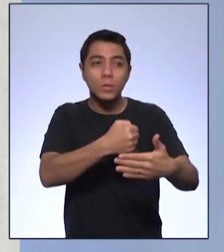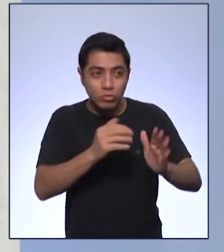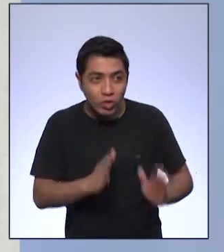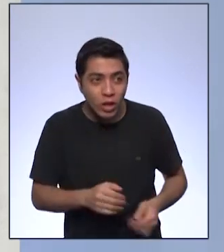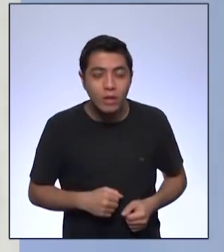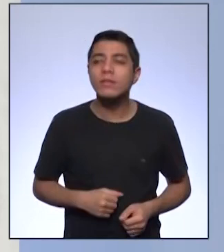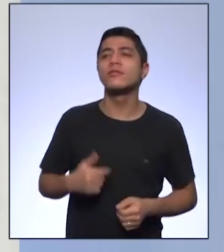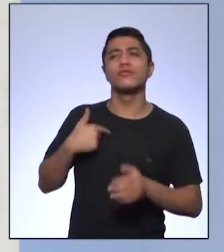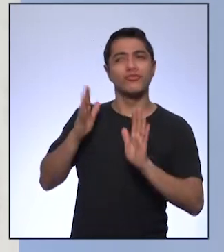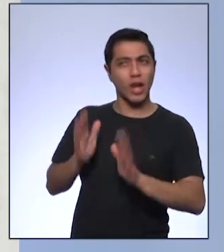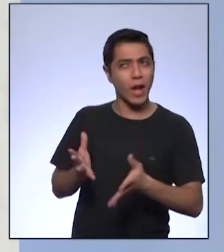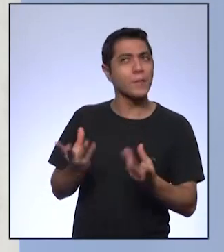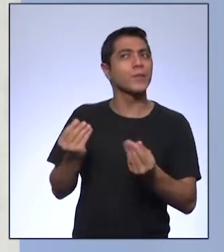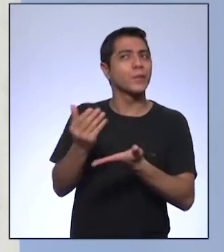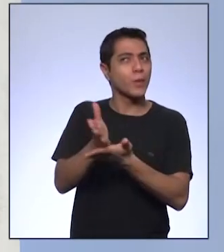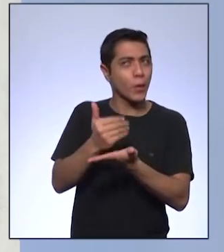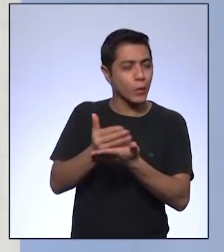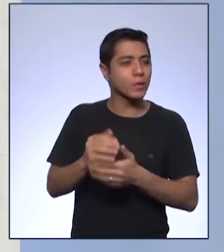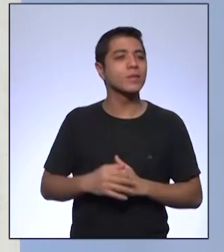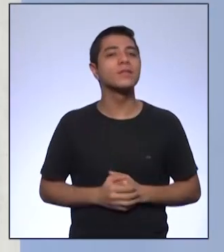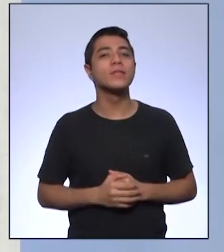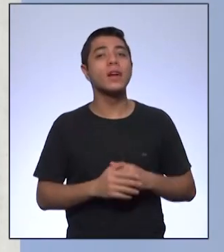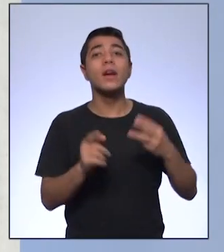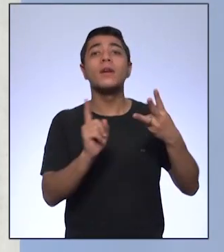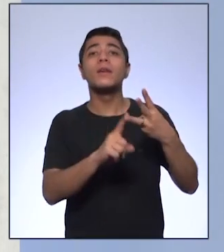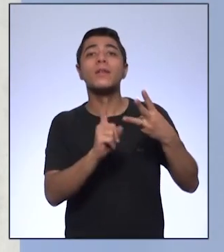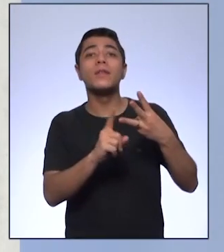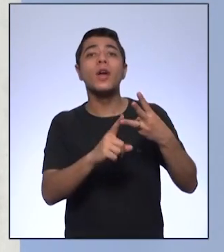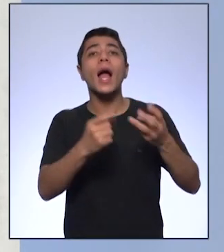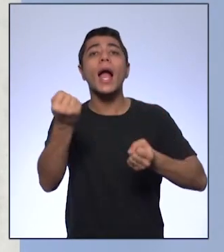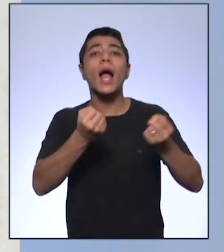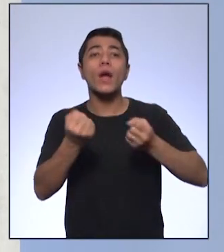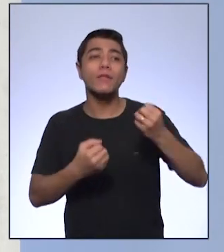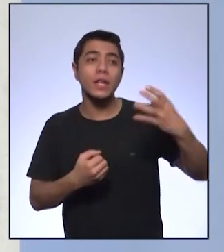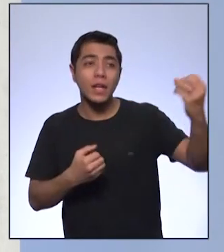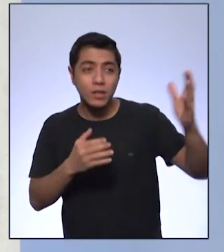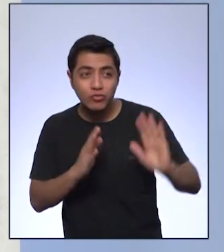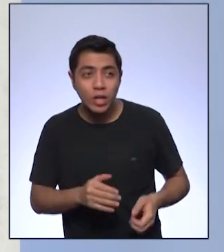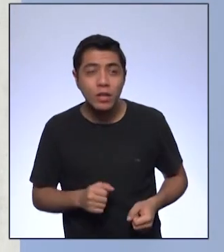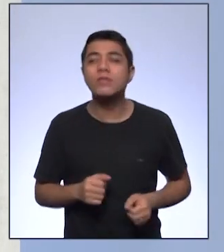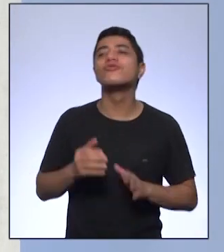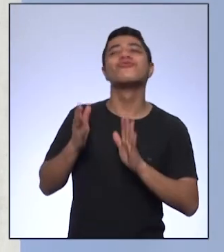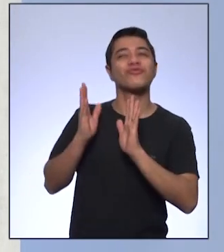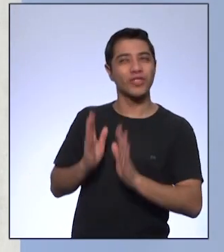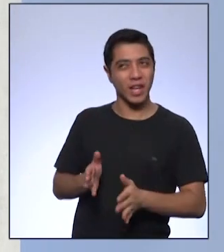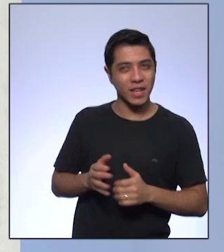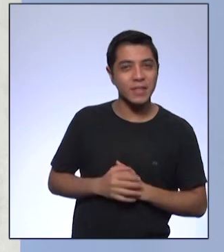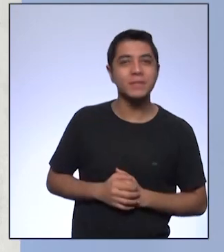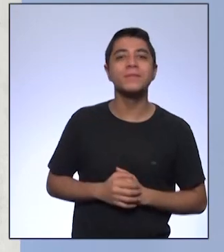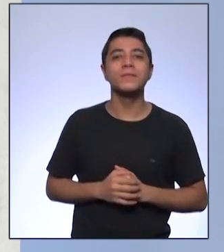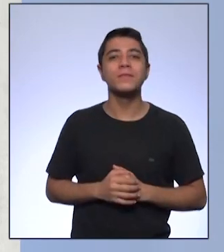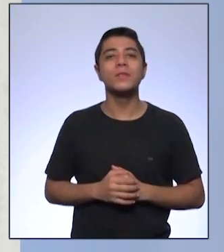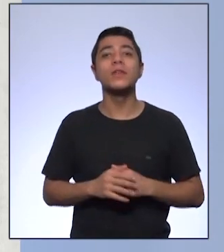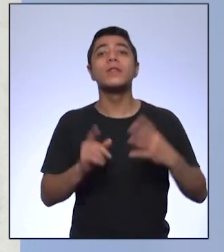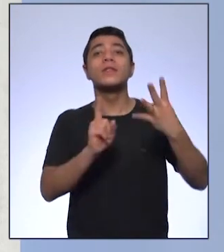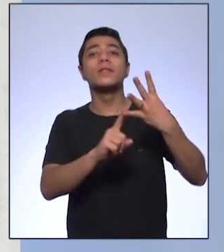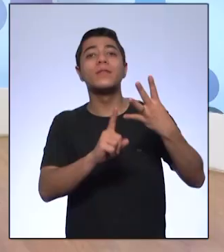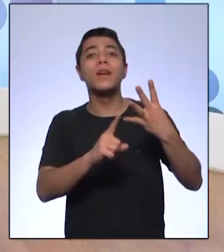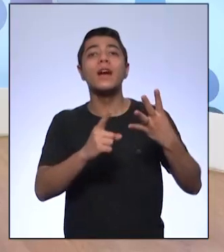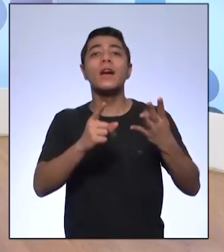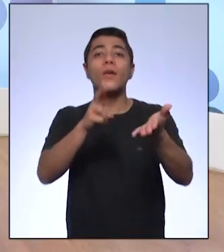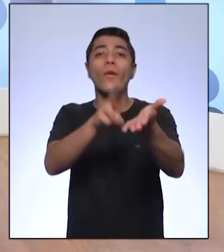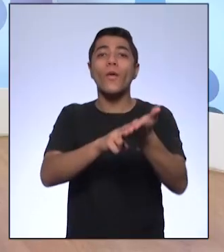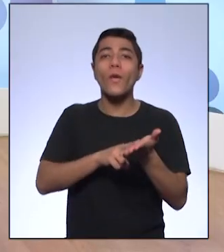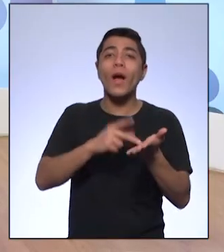bolos. Ok. Viajou de carro? Sim, com Muitas certeza, vezes. já. E agora? Pagou a conta de água, de luz, telefone? Olha,